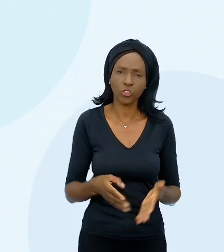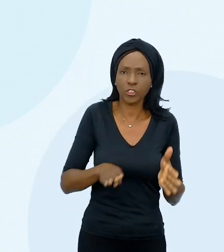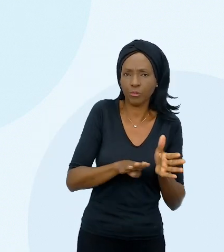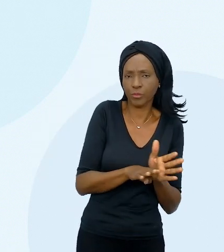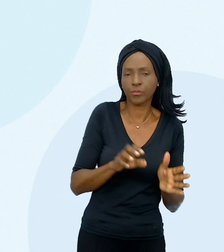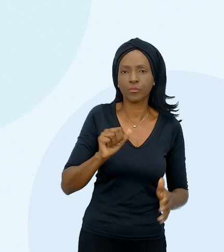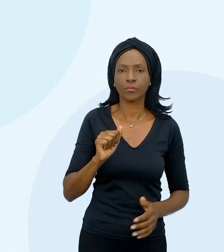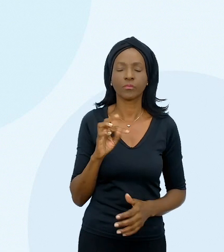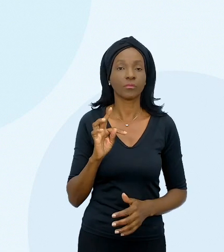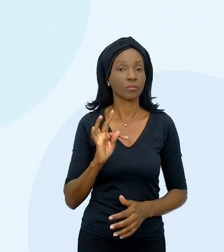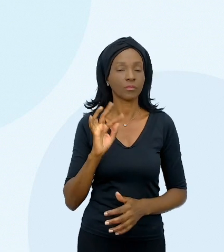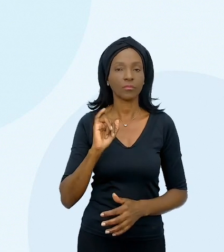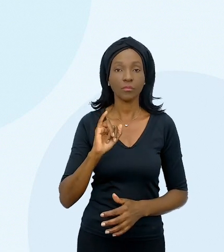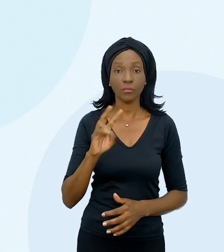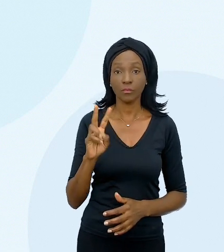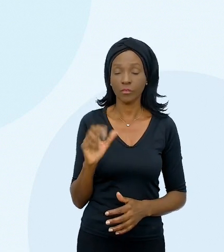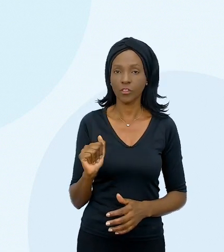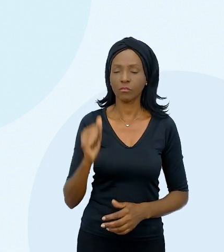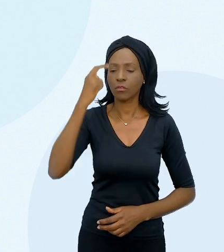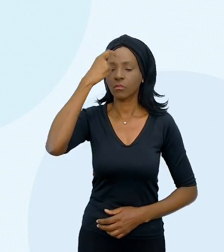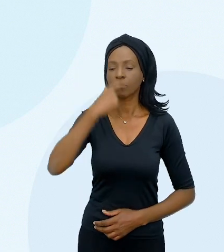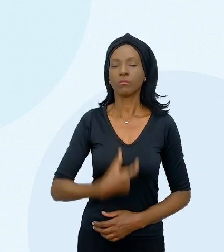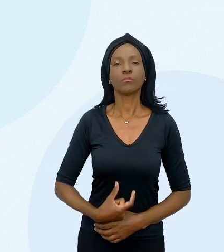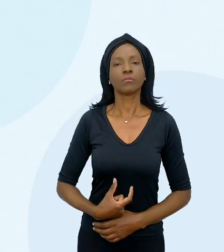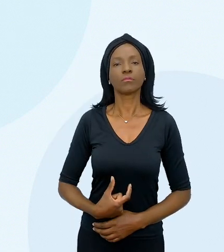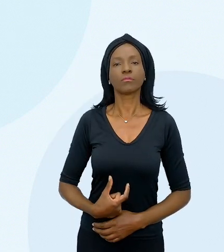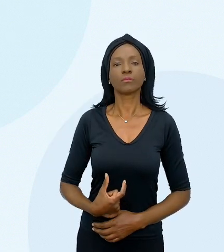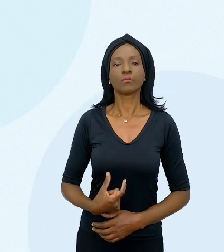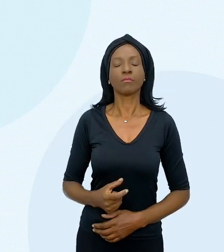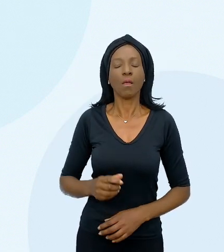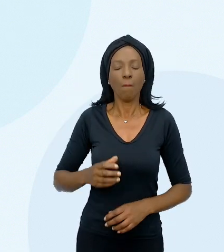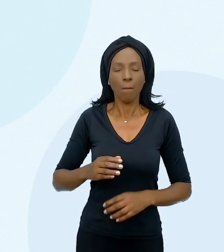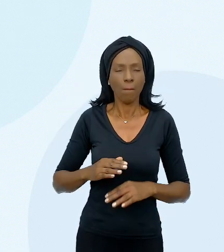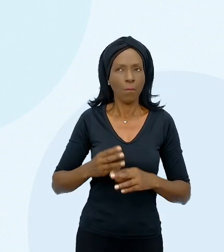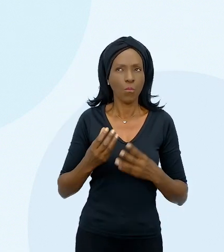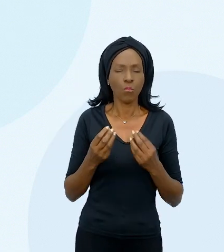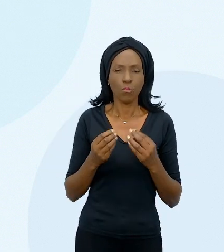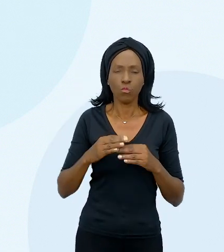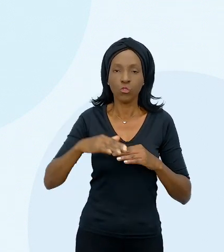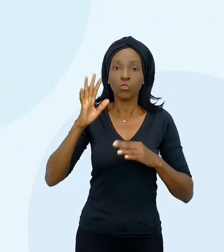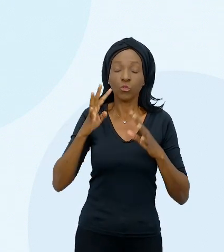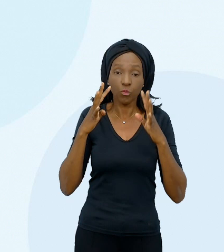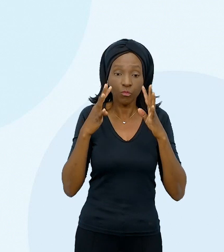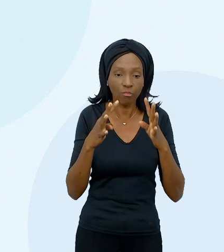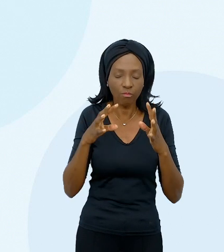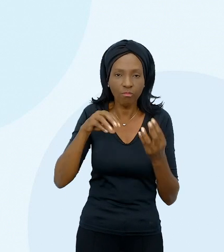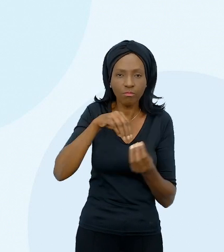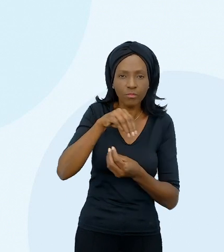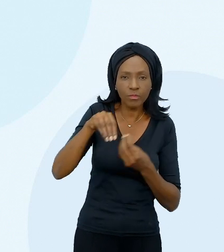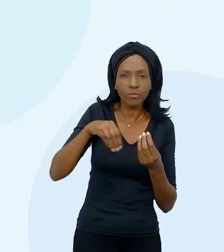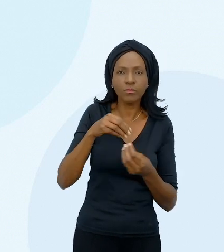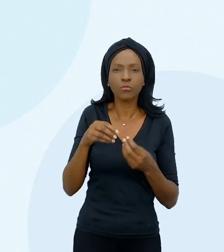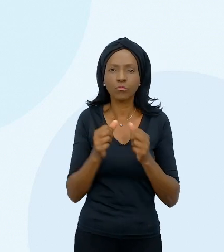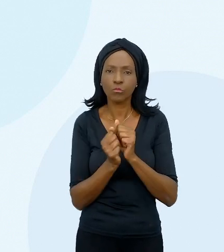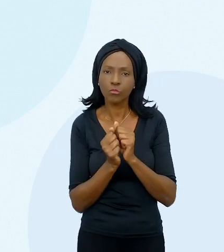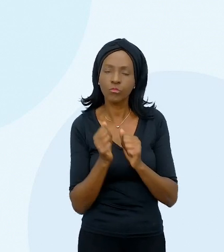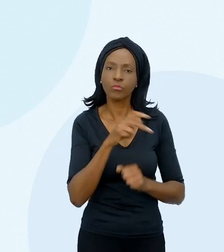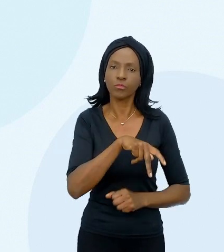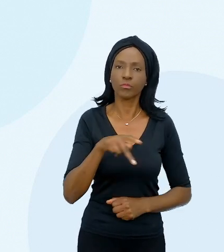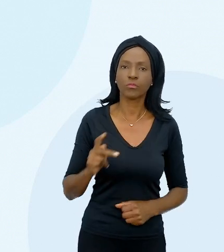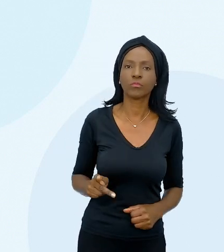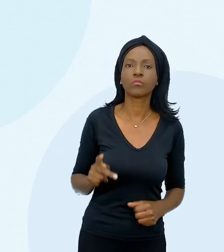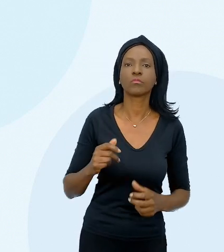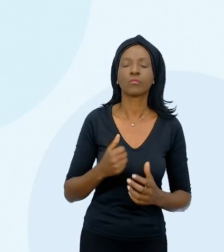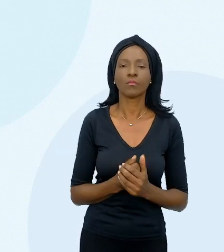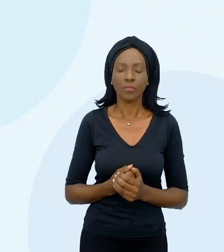ele assume o quê? Uma postura mais participativa. Então, nesse caso, aquela carga que